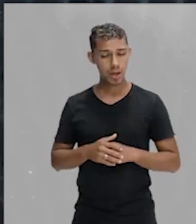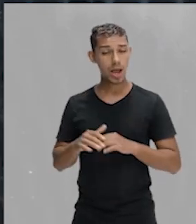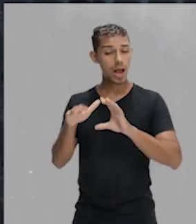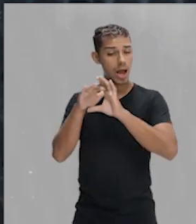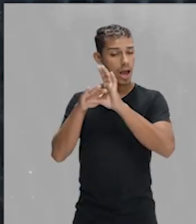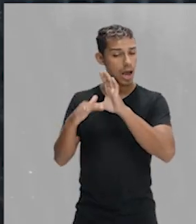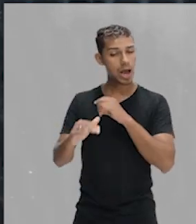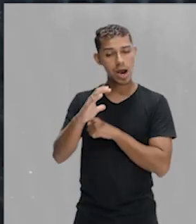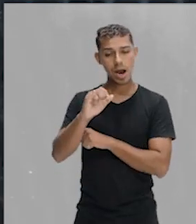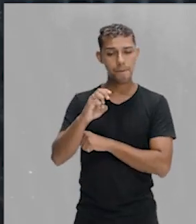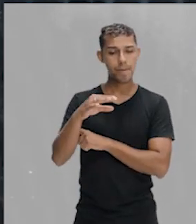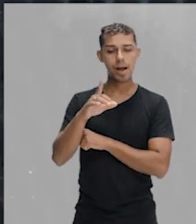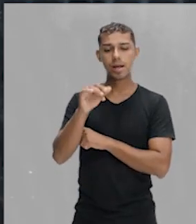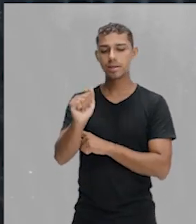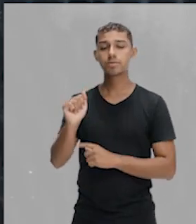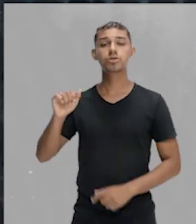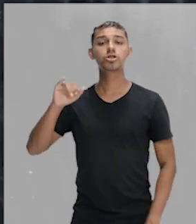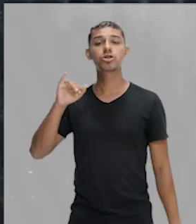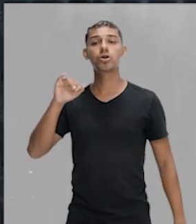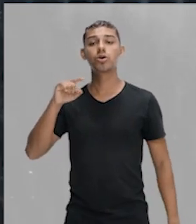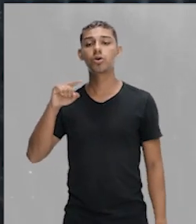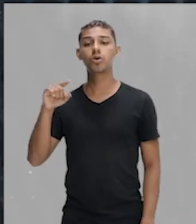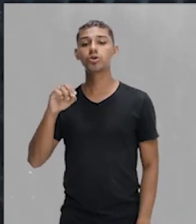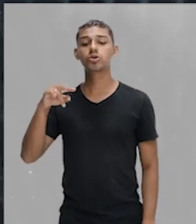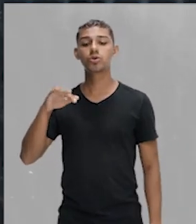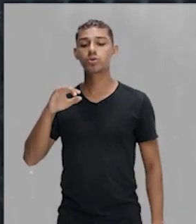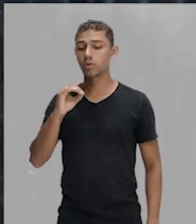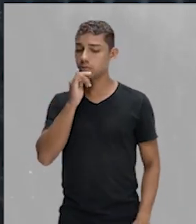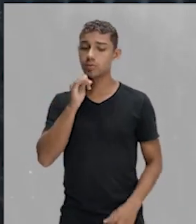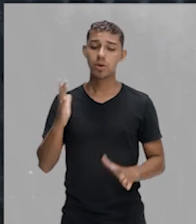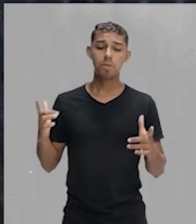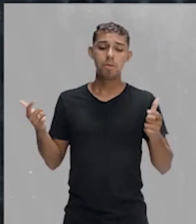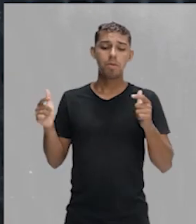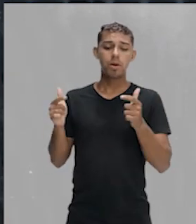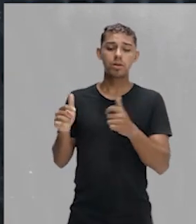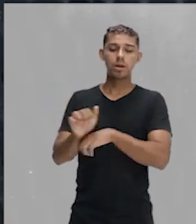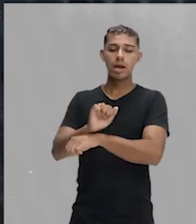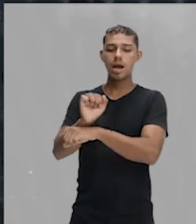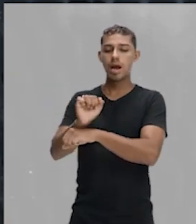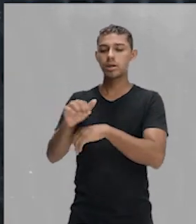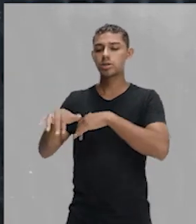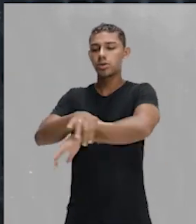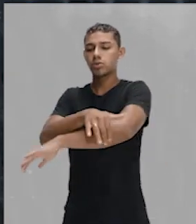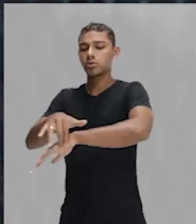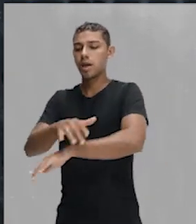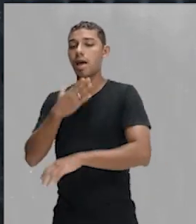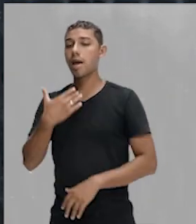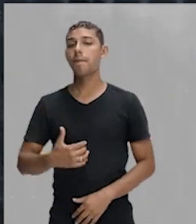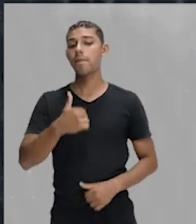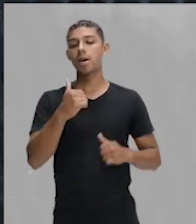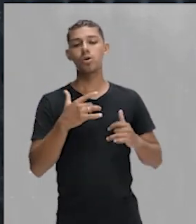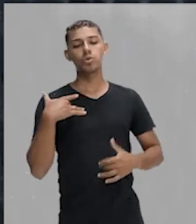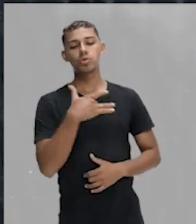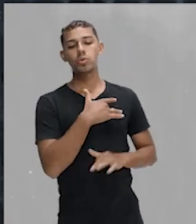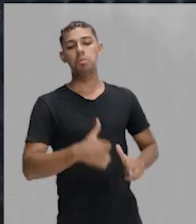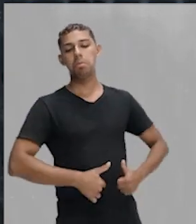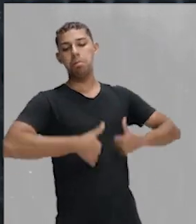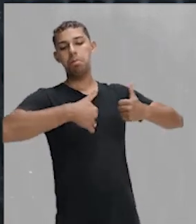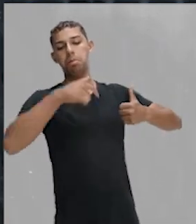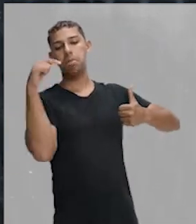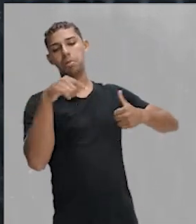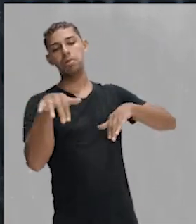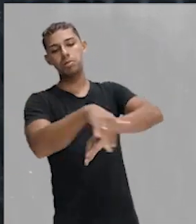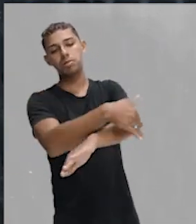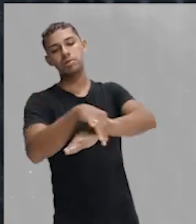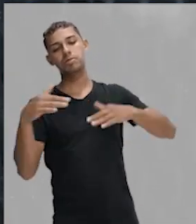quanto menos se tiver carros na rua, mais saudável é para o meio ambiente. No entanto,